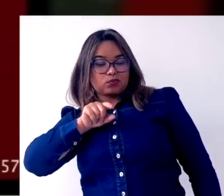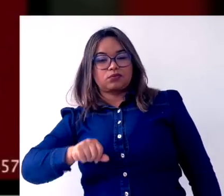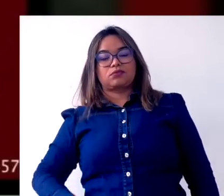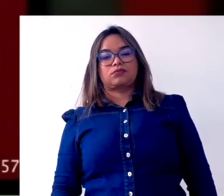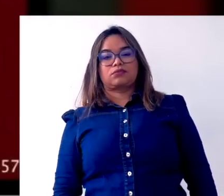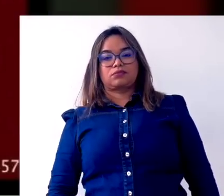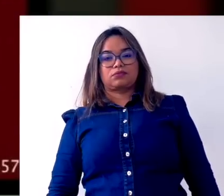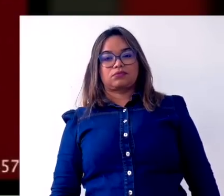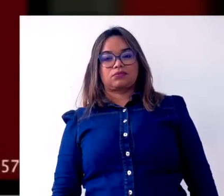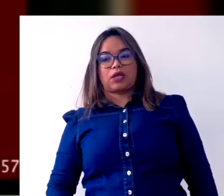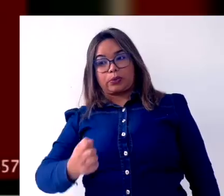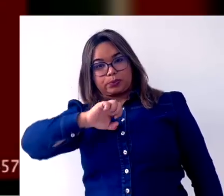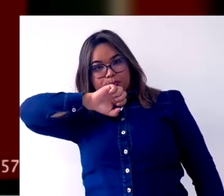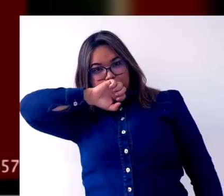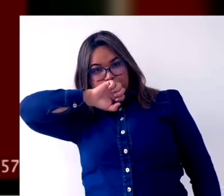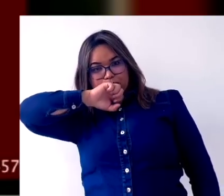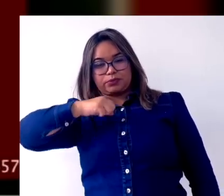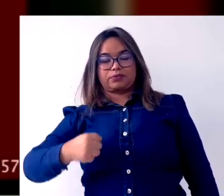e o arcebispo.